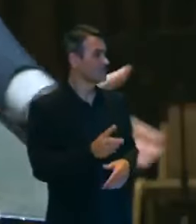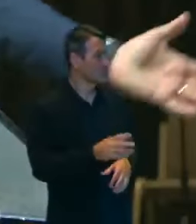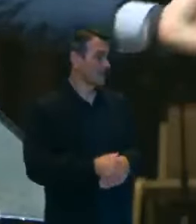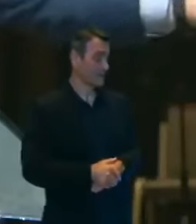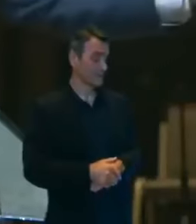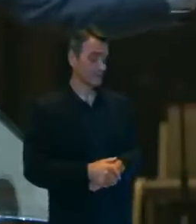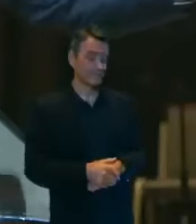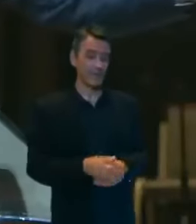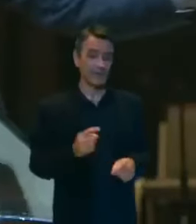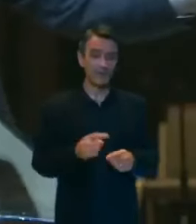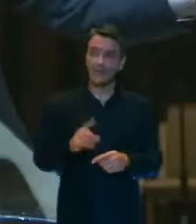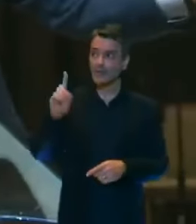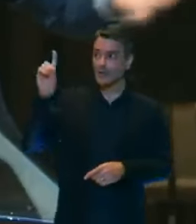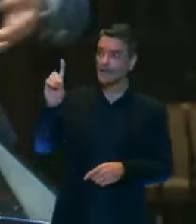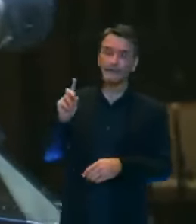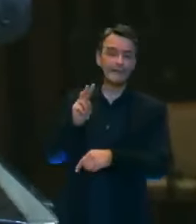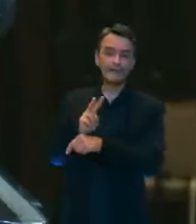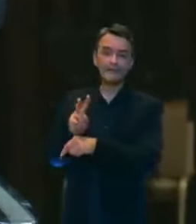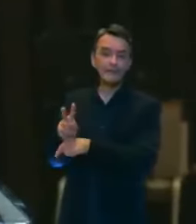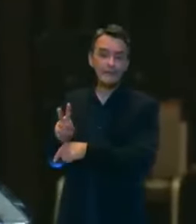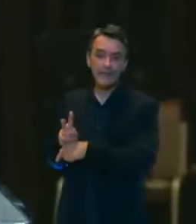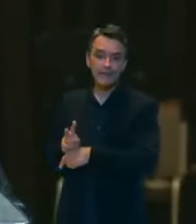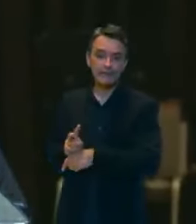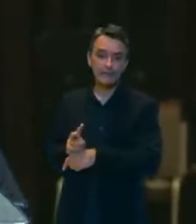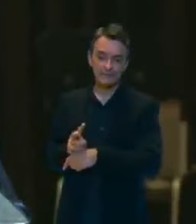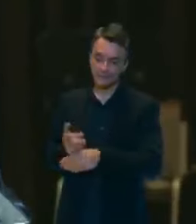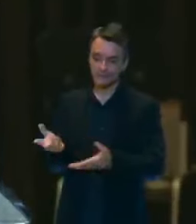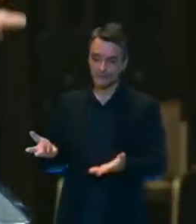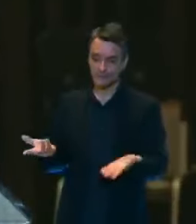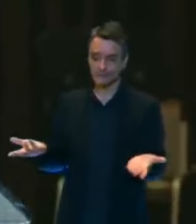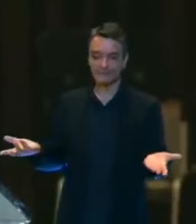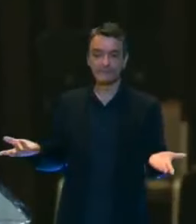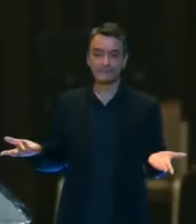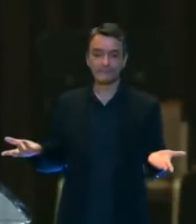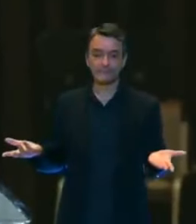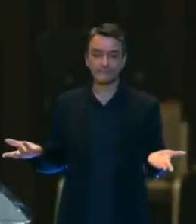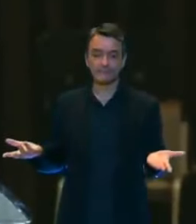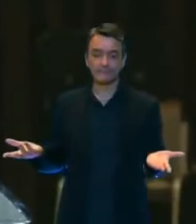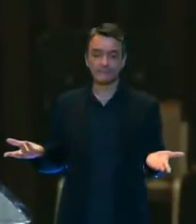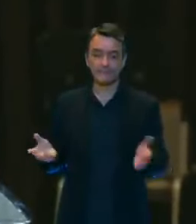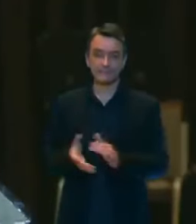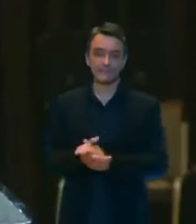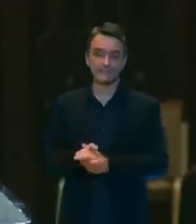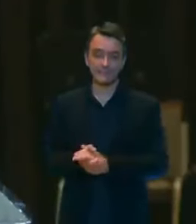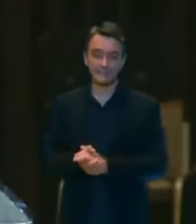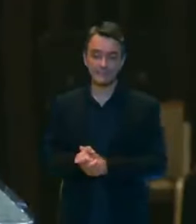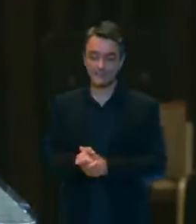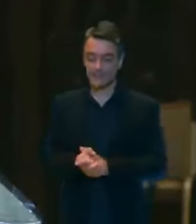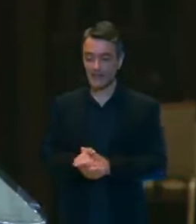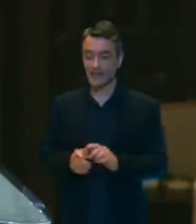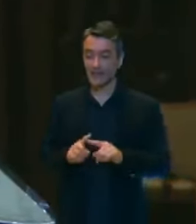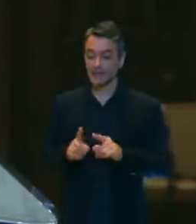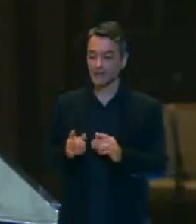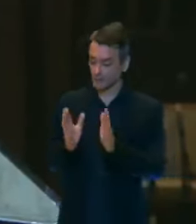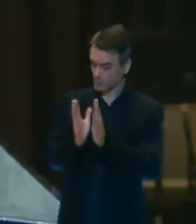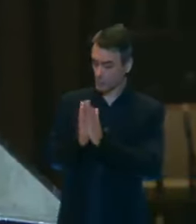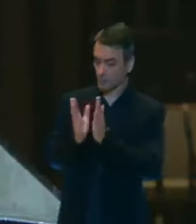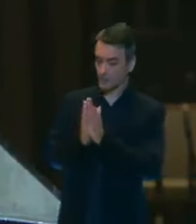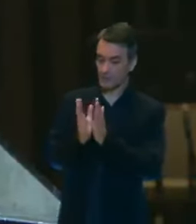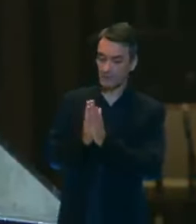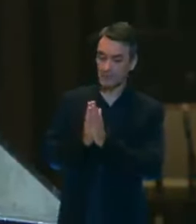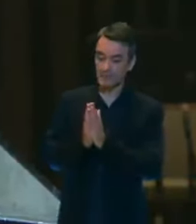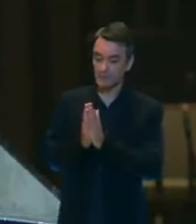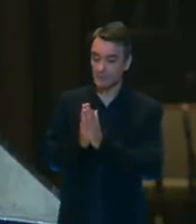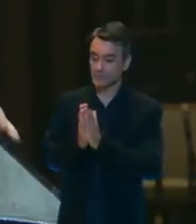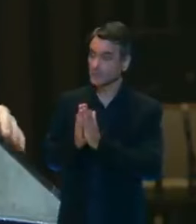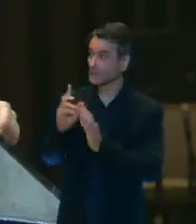Cuidado de Deus. 2 filhos pequenos, minha esposa trabalhando, não tinha o que fazer. Mas quando a gente ora, o pastor vai